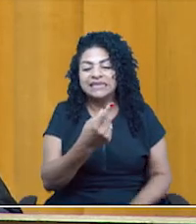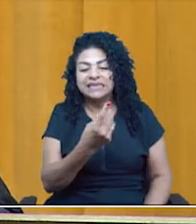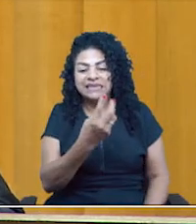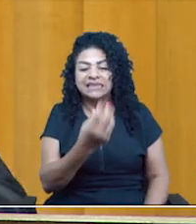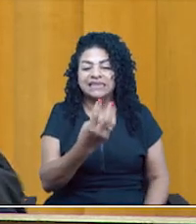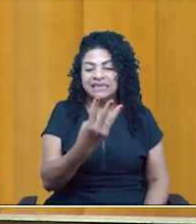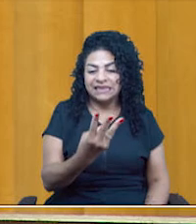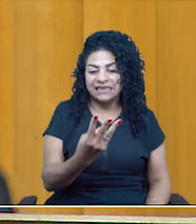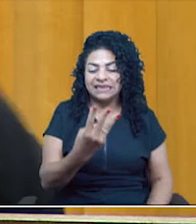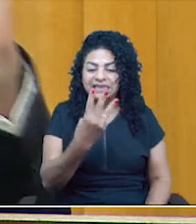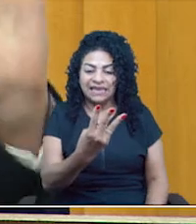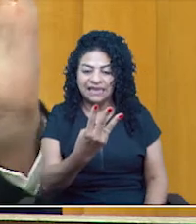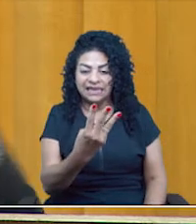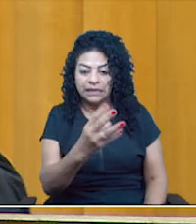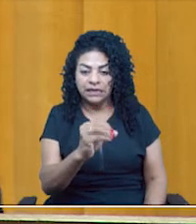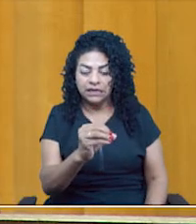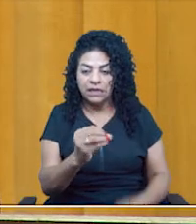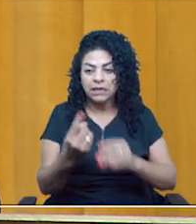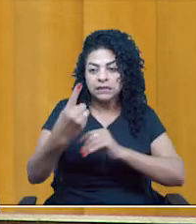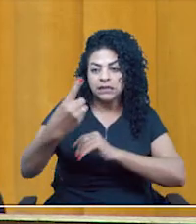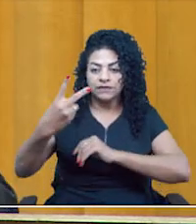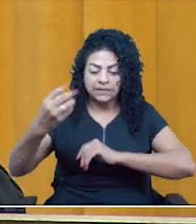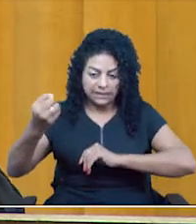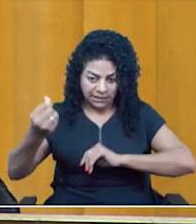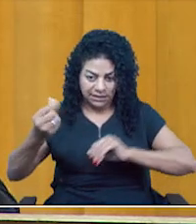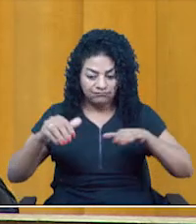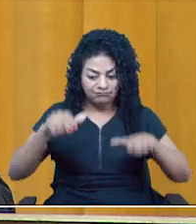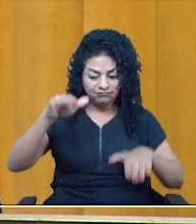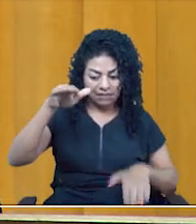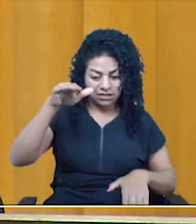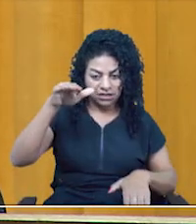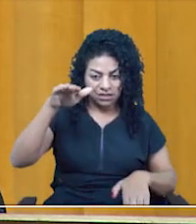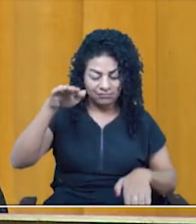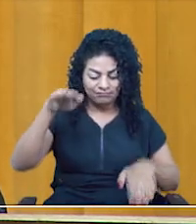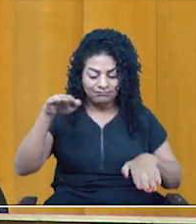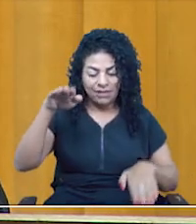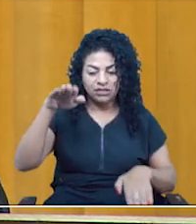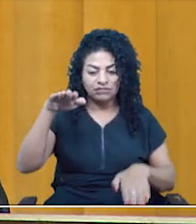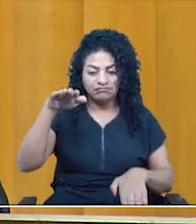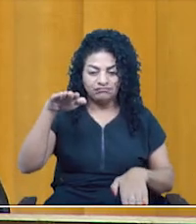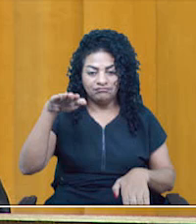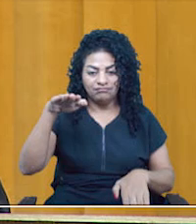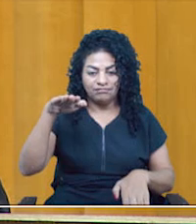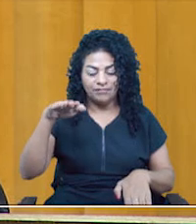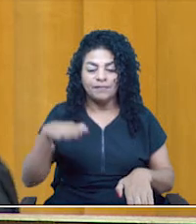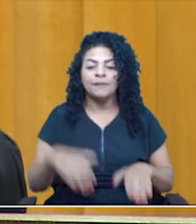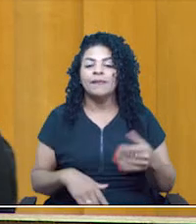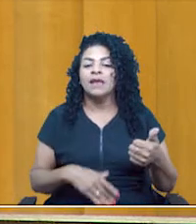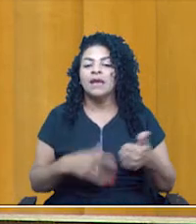30, 126. Média. Isso é média. No primeiro grau,